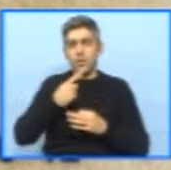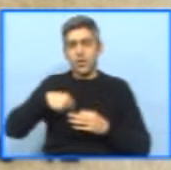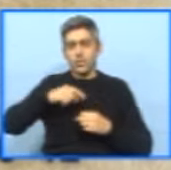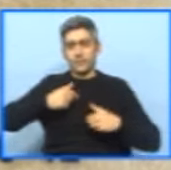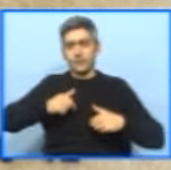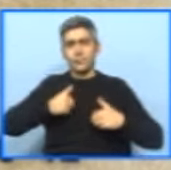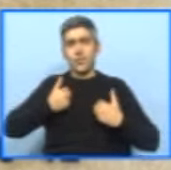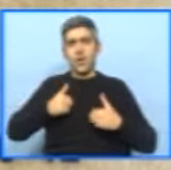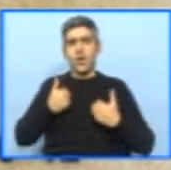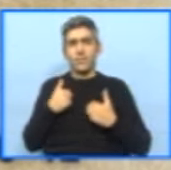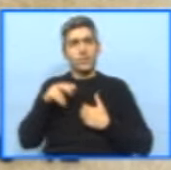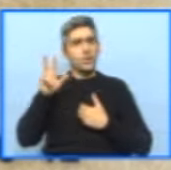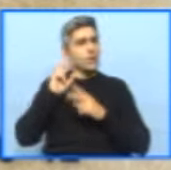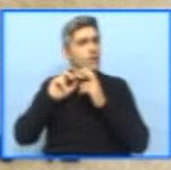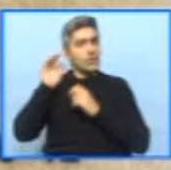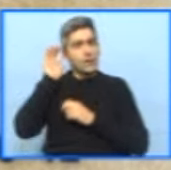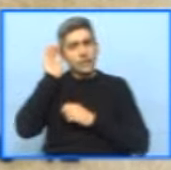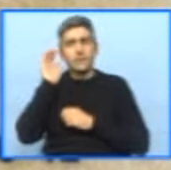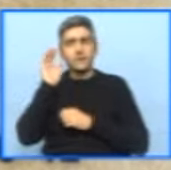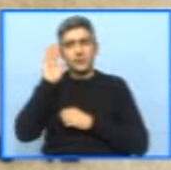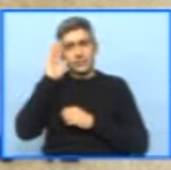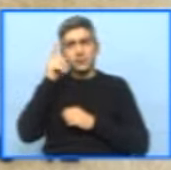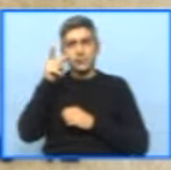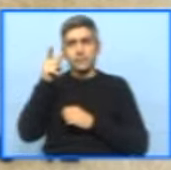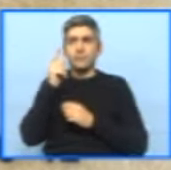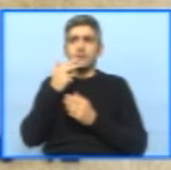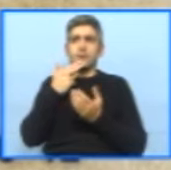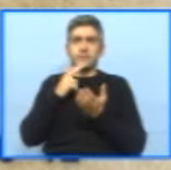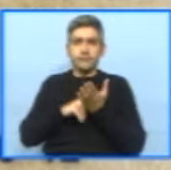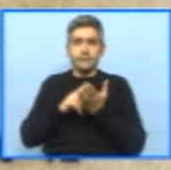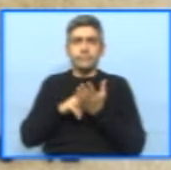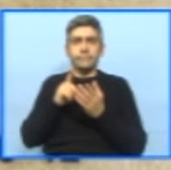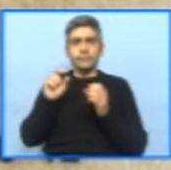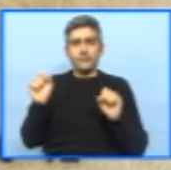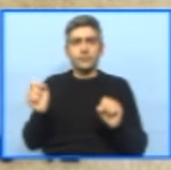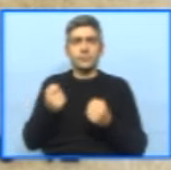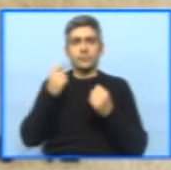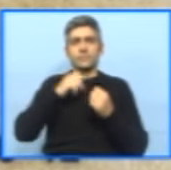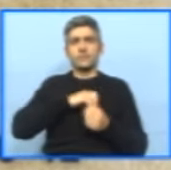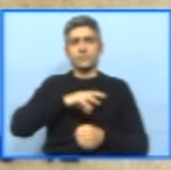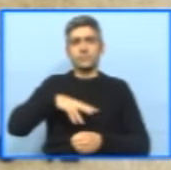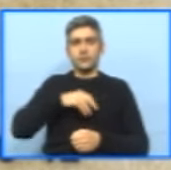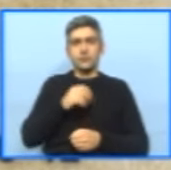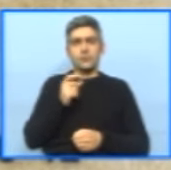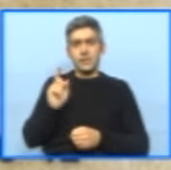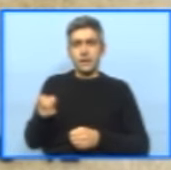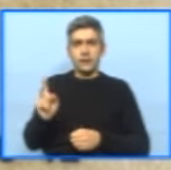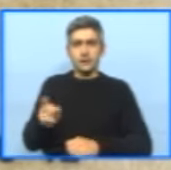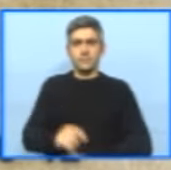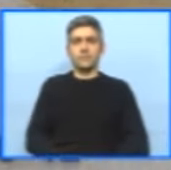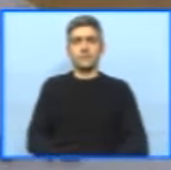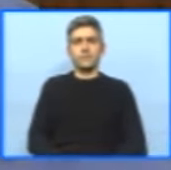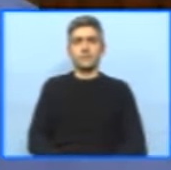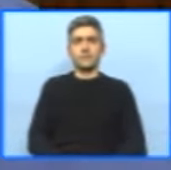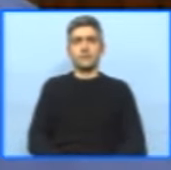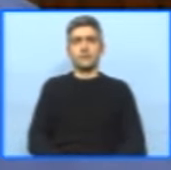próprios ouvimos e sabemos que Ele é realmente o Salvador do mundo.